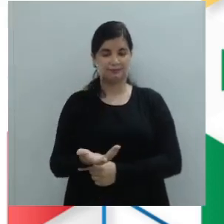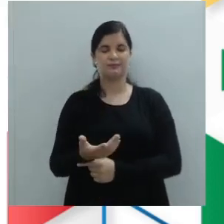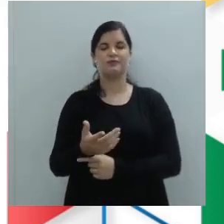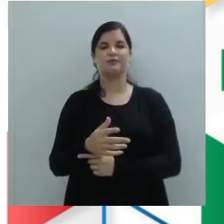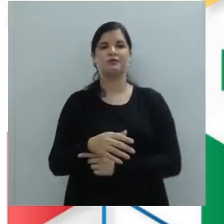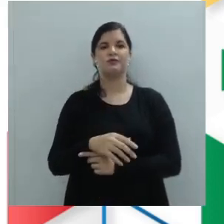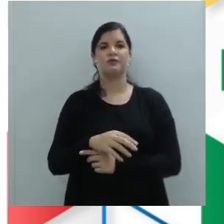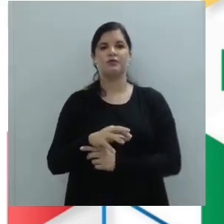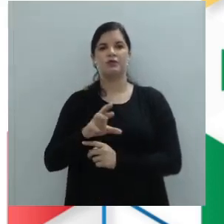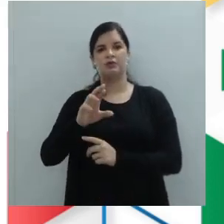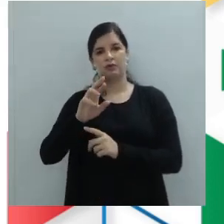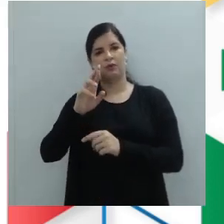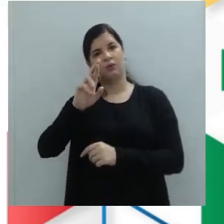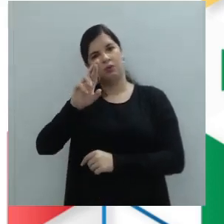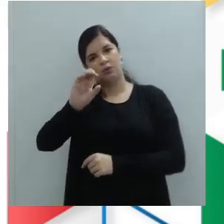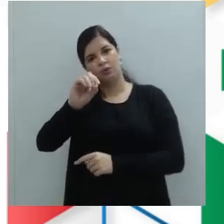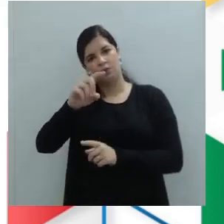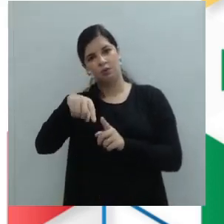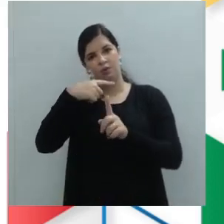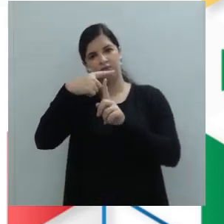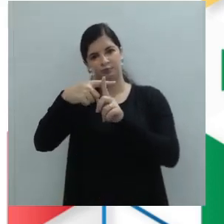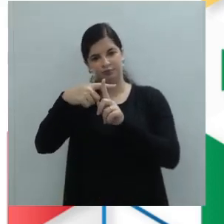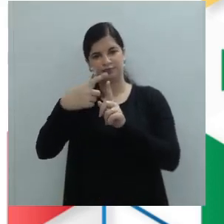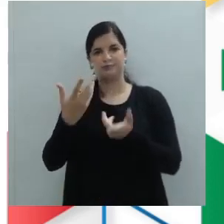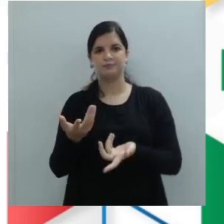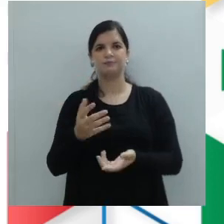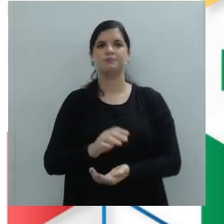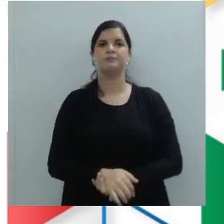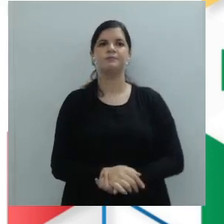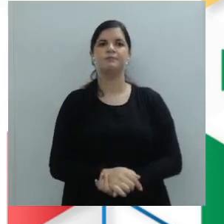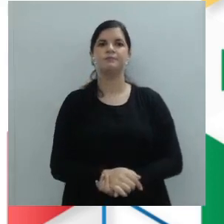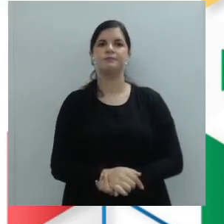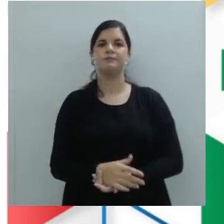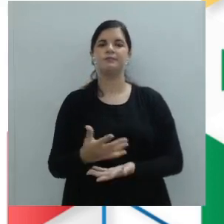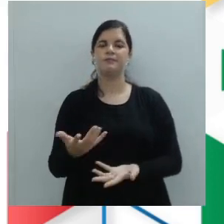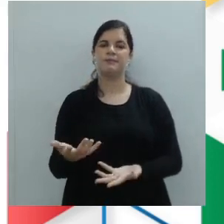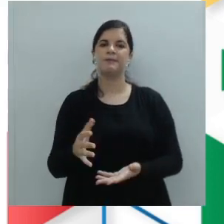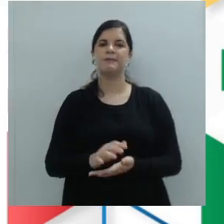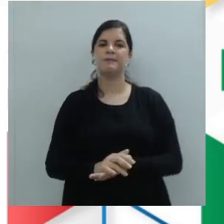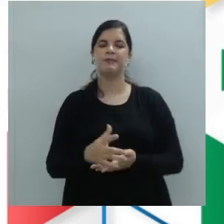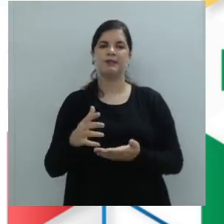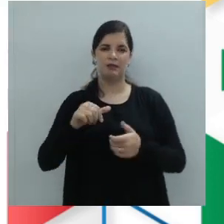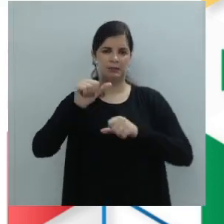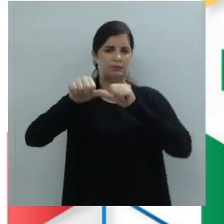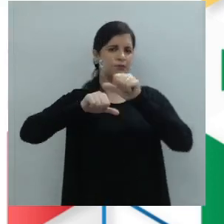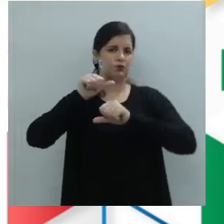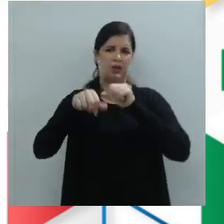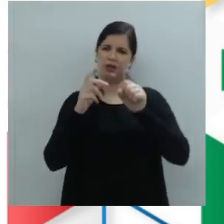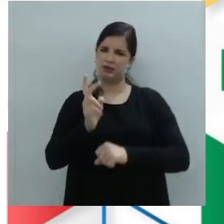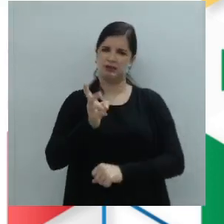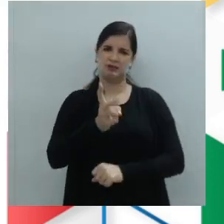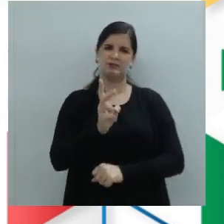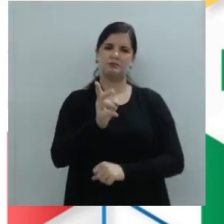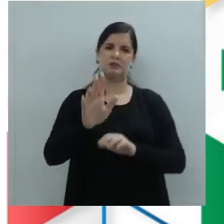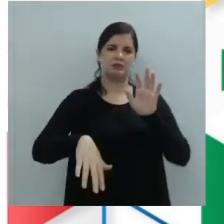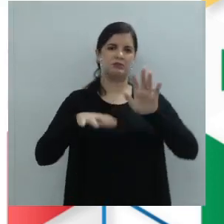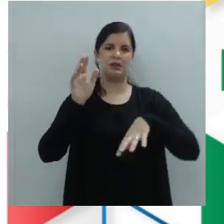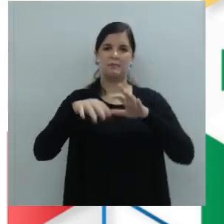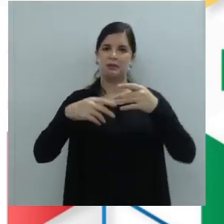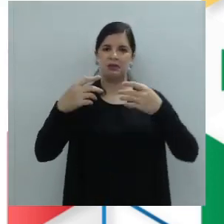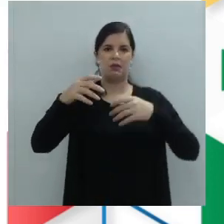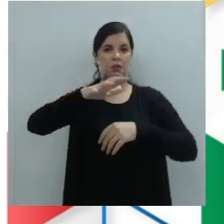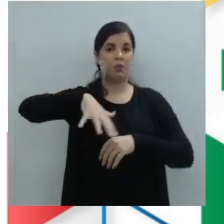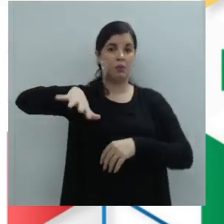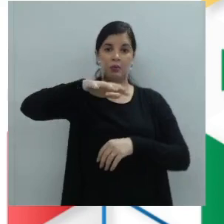Cruz, certo? Rose Crucis. Olha aí, um dos símbolos que sofre variações também, de acordo com a sua